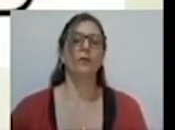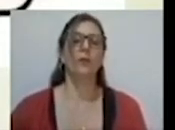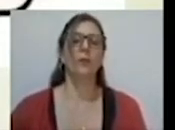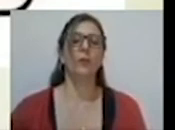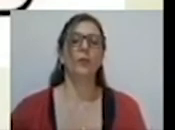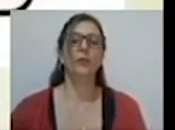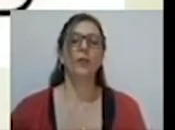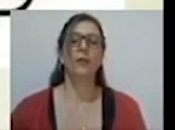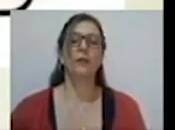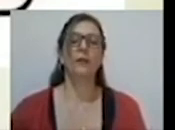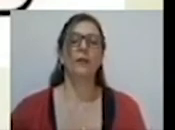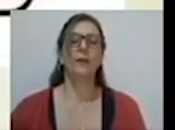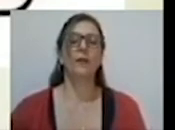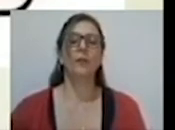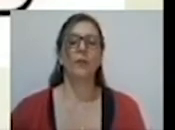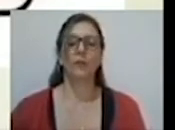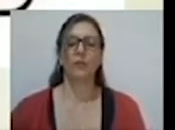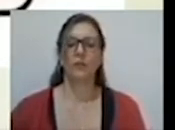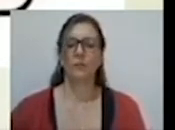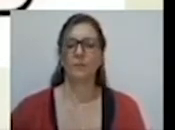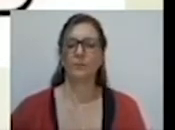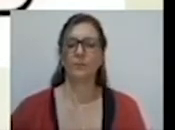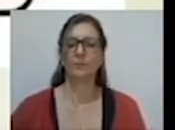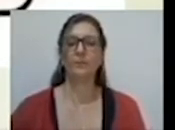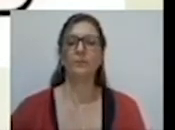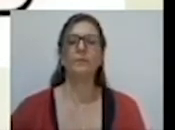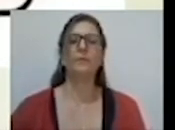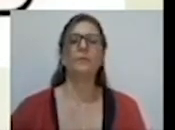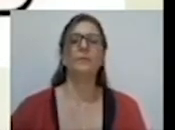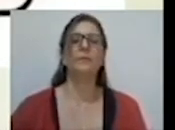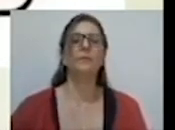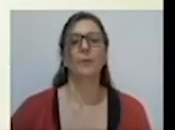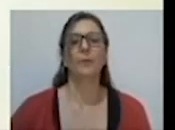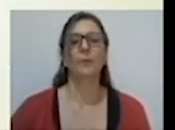válvula pulmonar e aórtica.